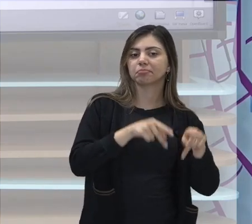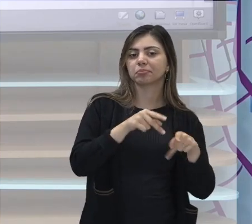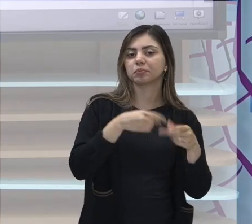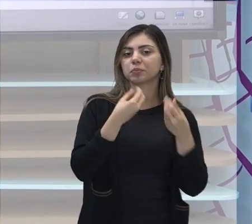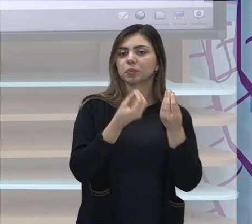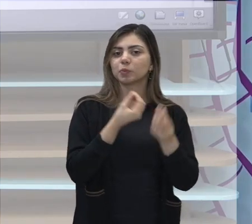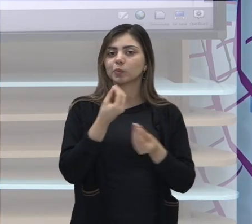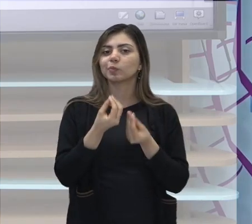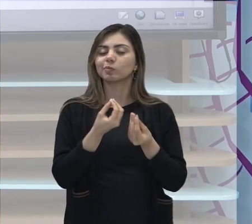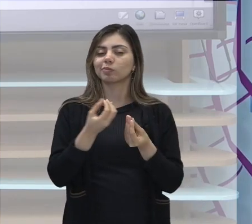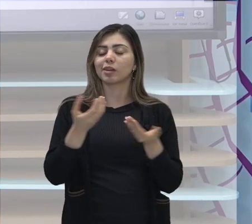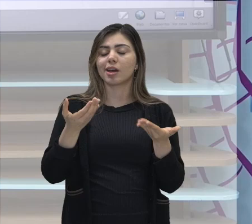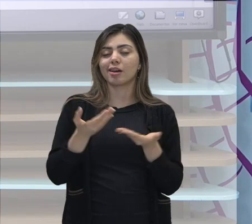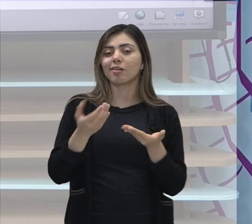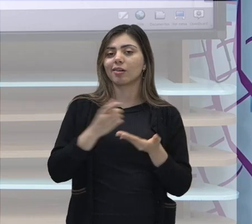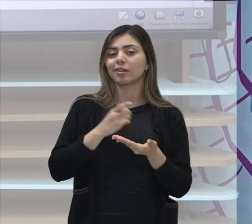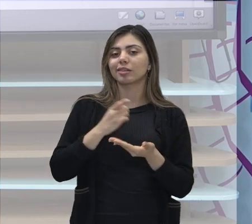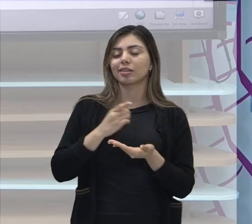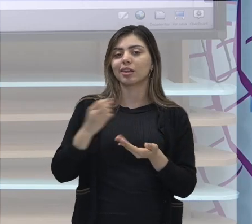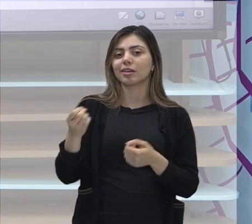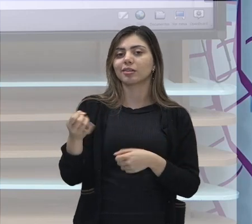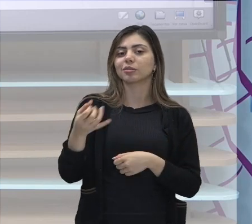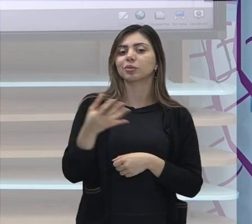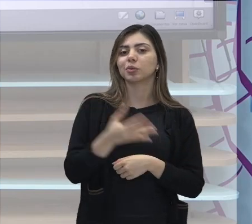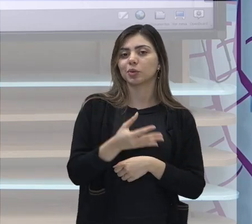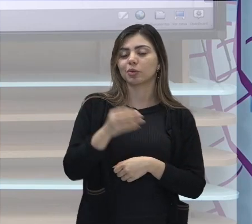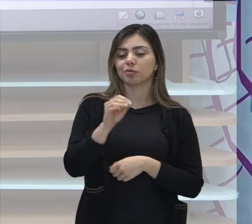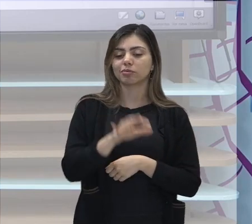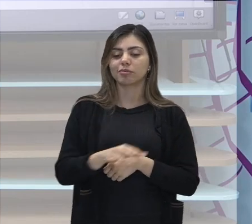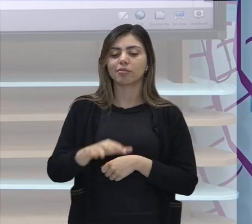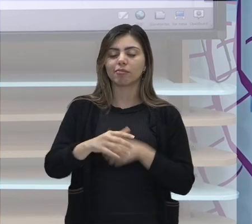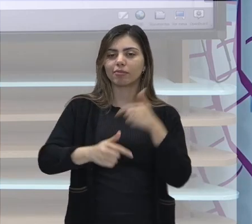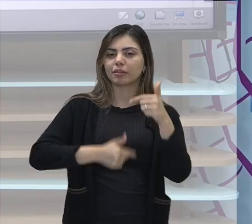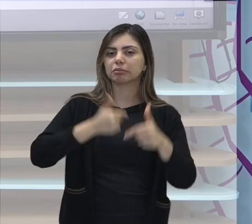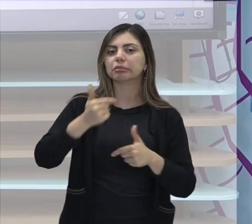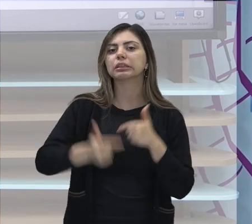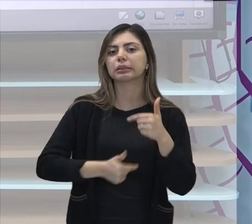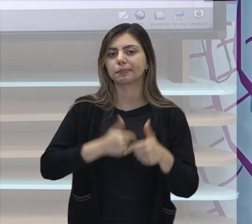sendo inserida justamente em diversos trabalhos,